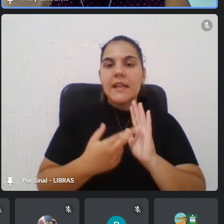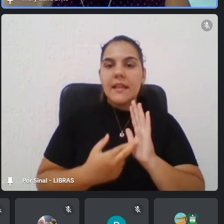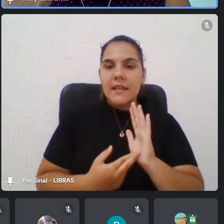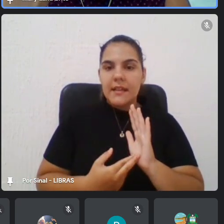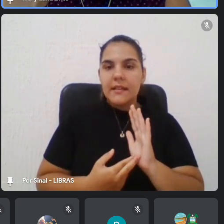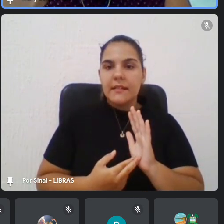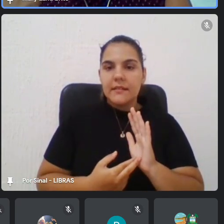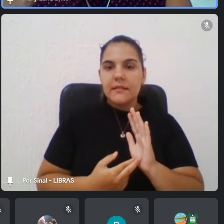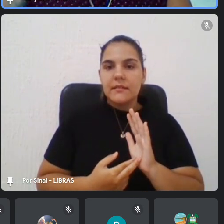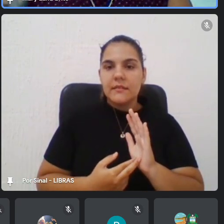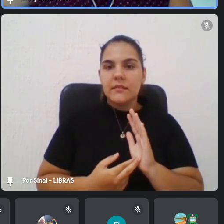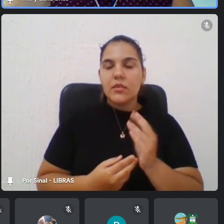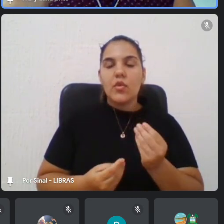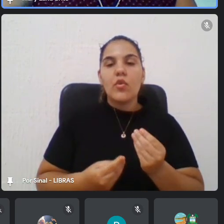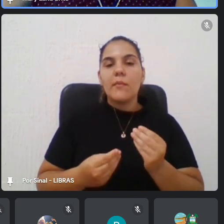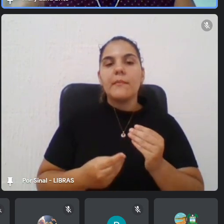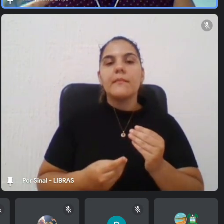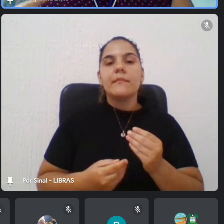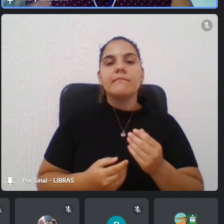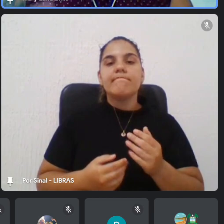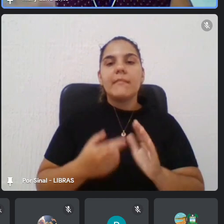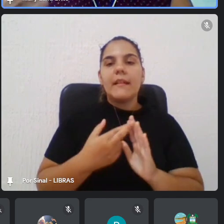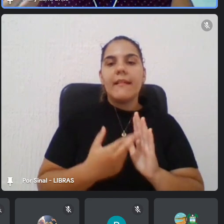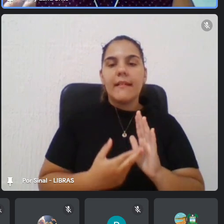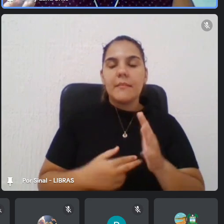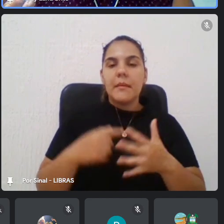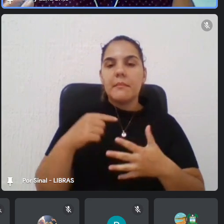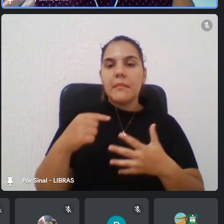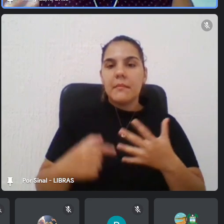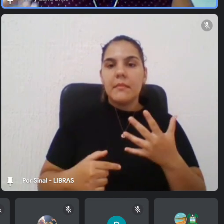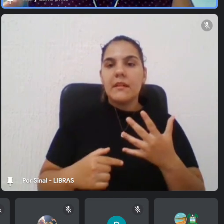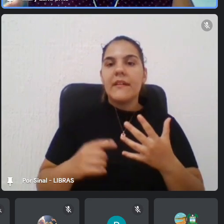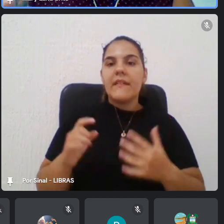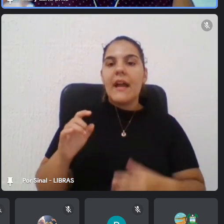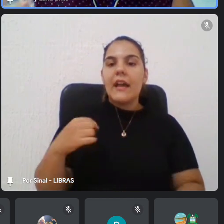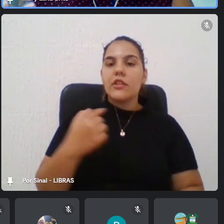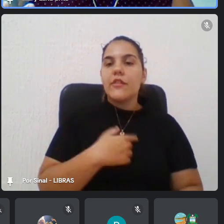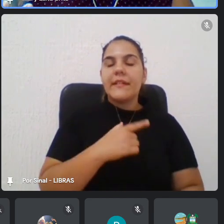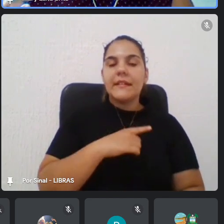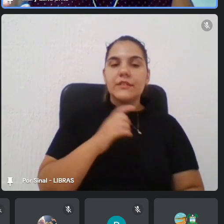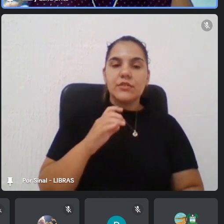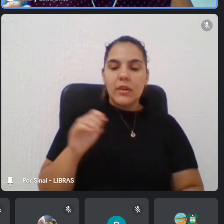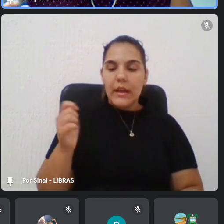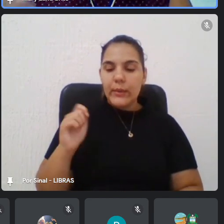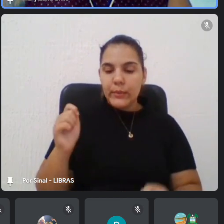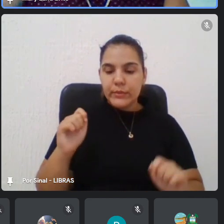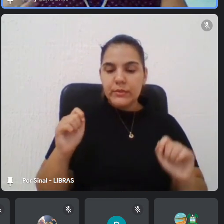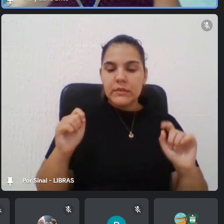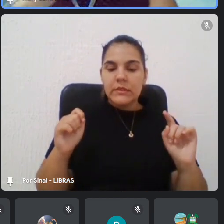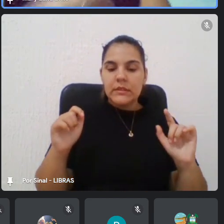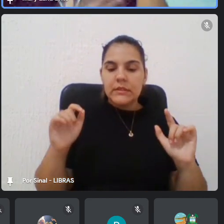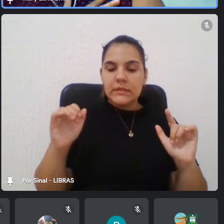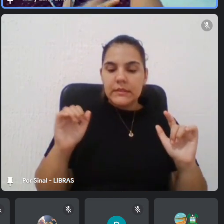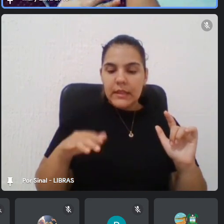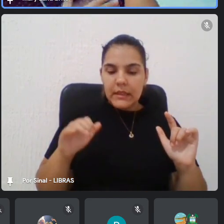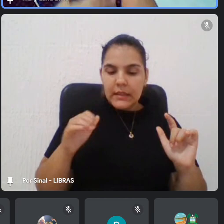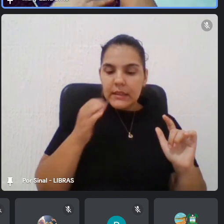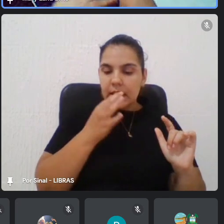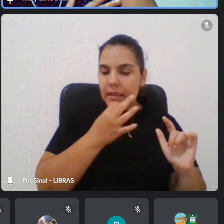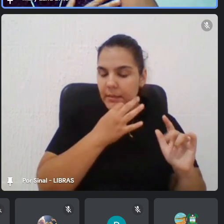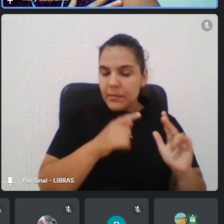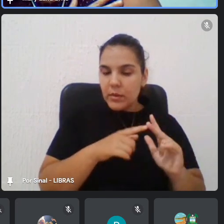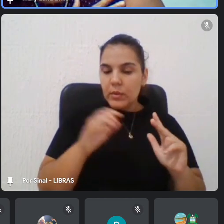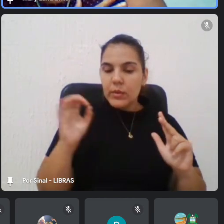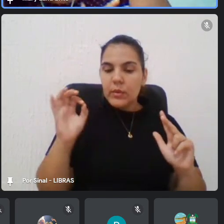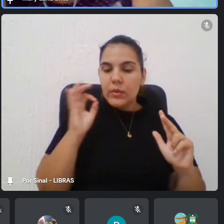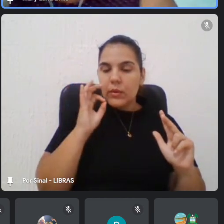normativas, de forma que a gente vai ter só agosto, setembro, outubro, novembro, dezembro, meu coração,